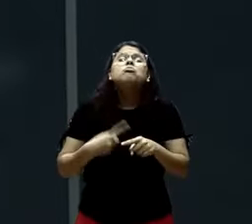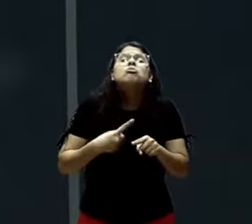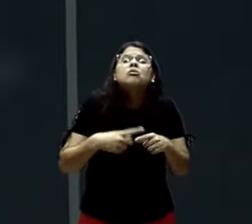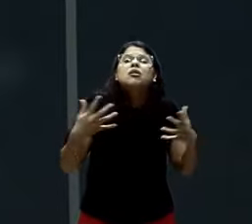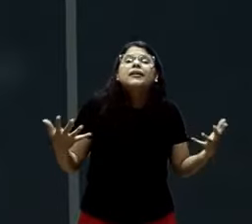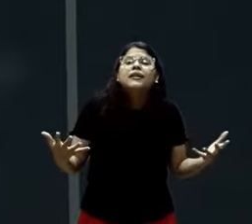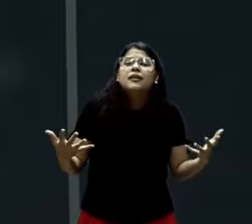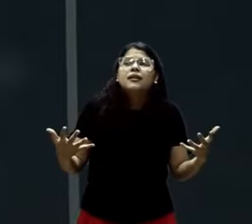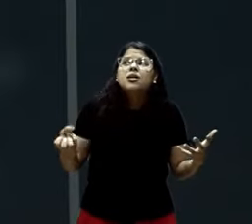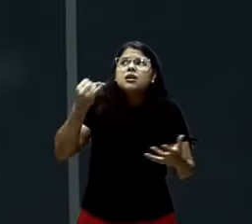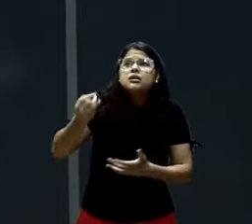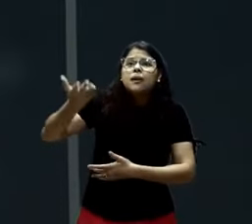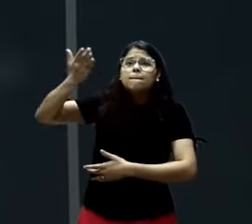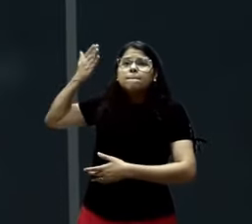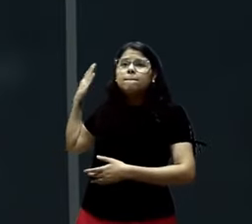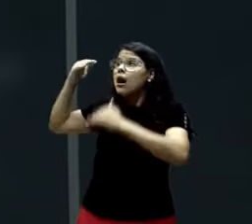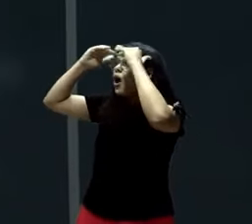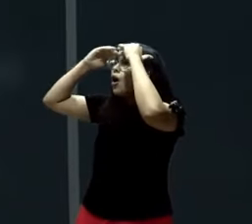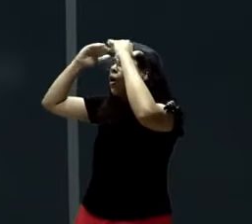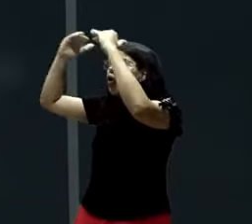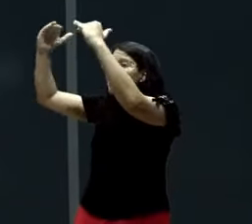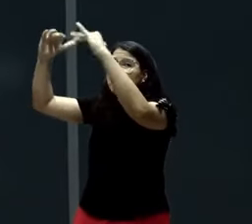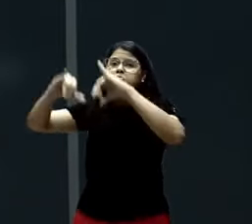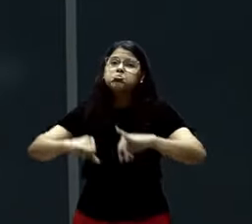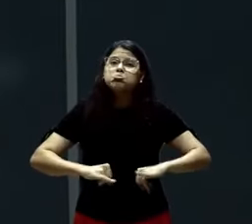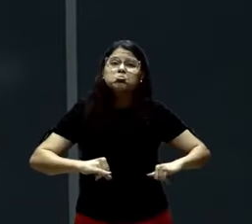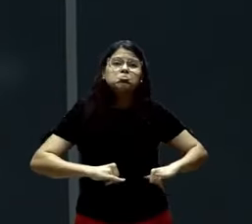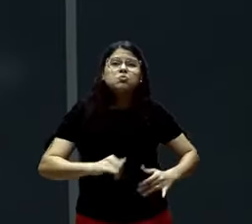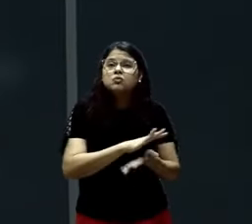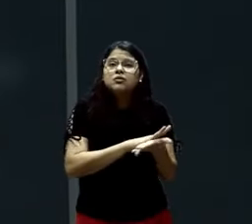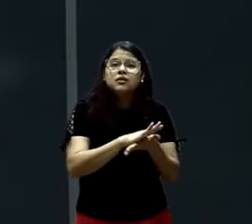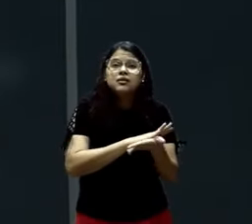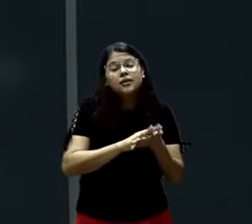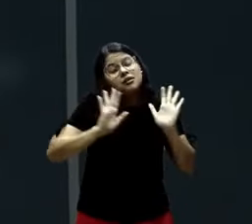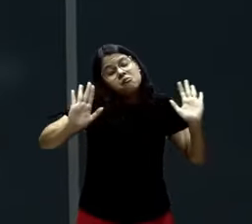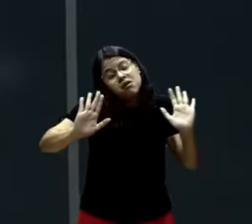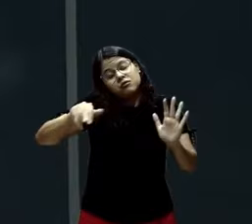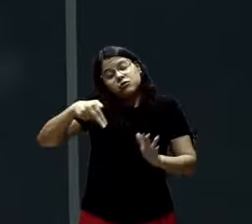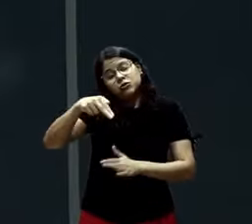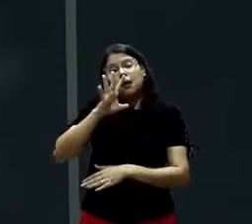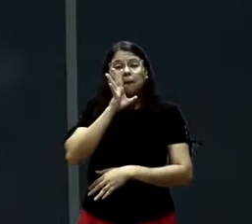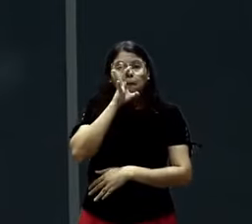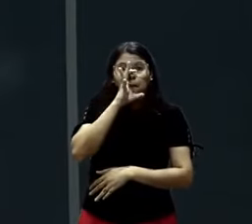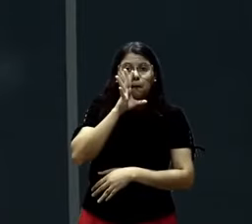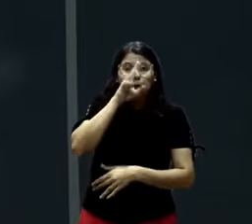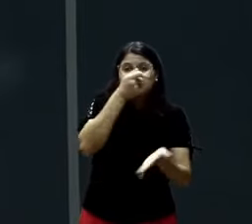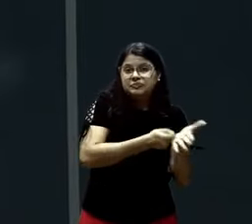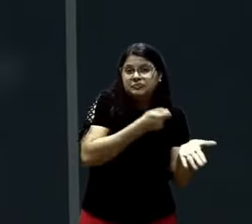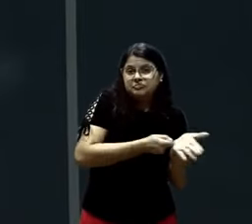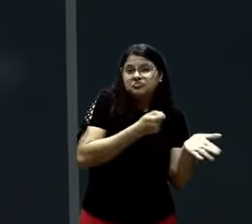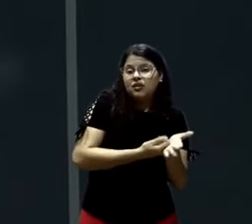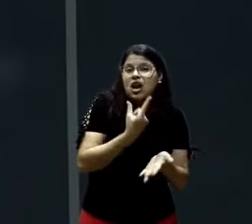era só ter obedecido o propósito de Deus na minha vida, mas não, teimou, lutou, gastou